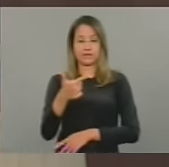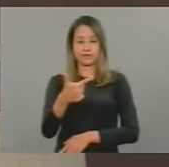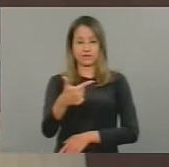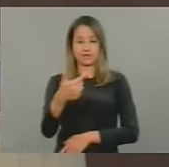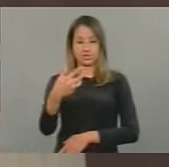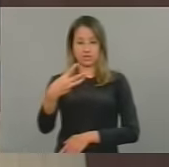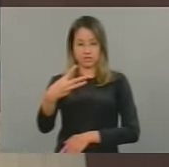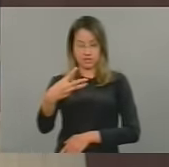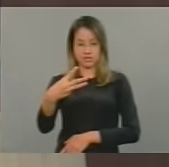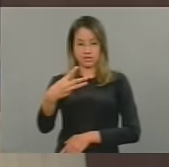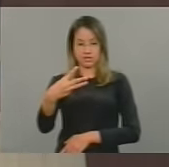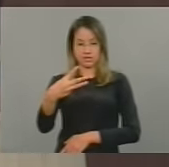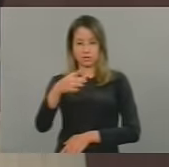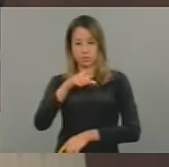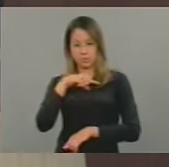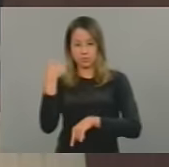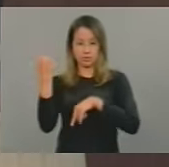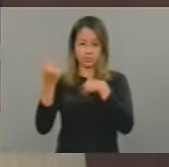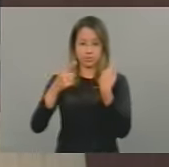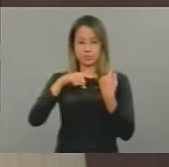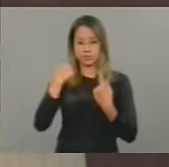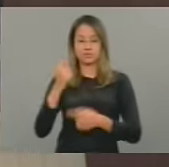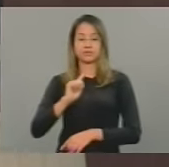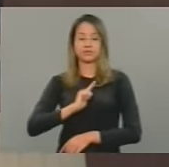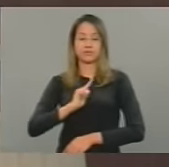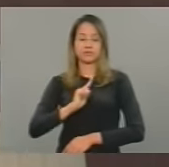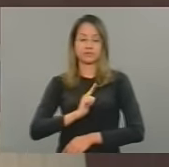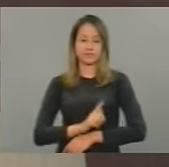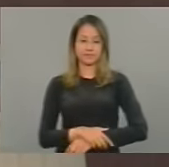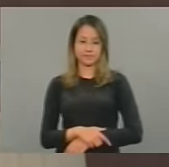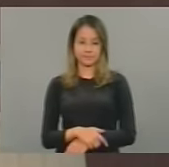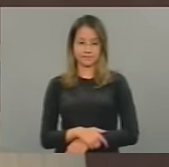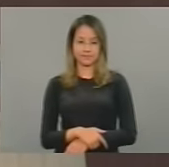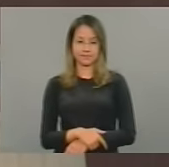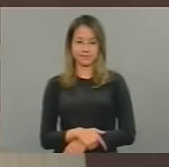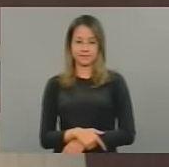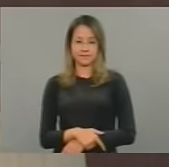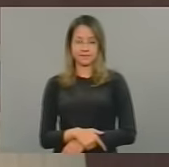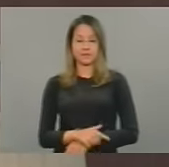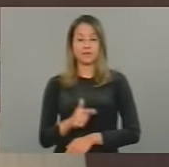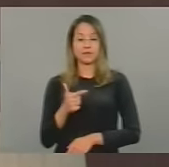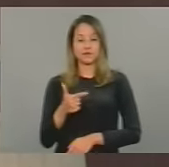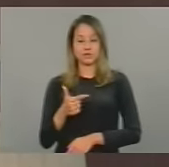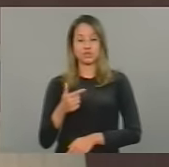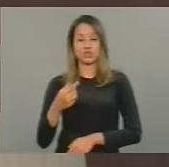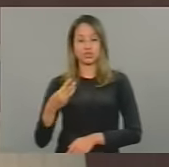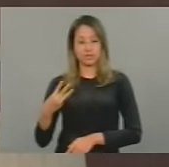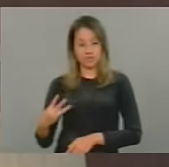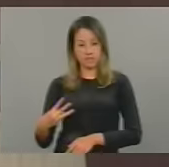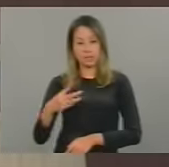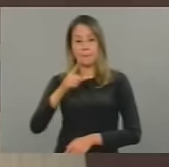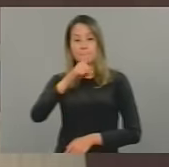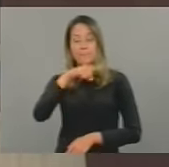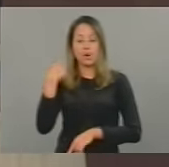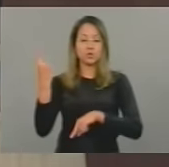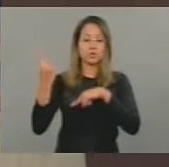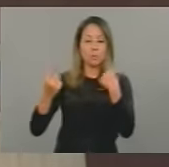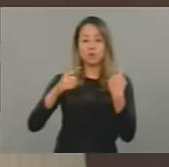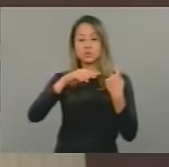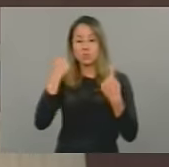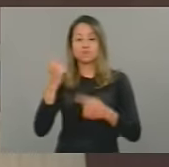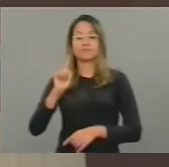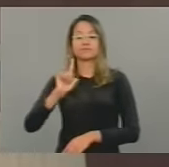23 assassinatos no campo. Deputado Renato Rosendo, no final do pronunciamento de vocês. 23 assassinatos,